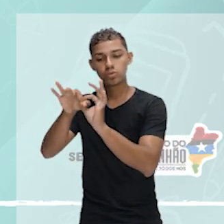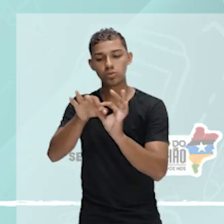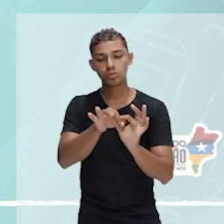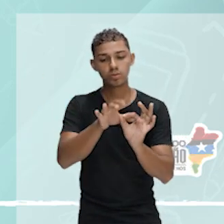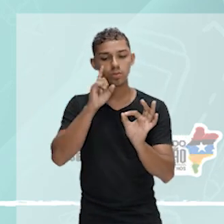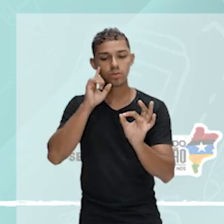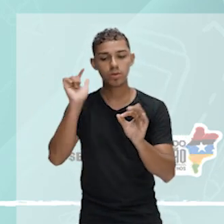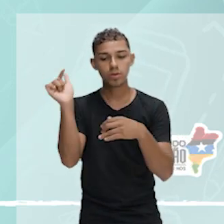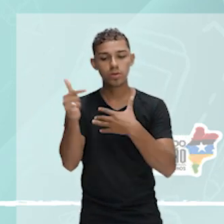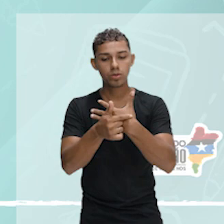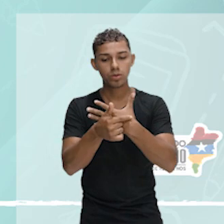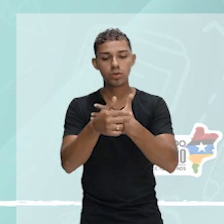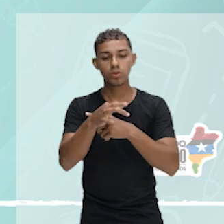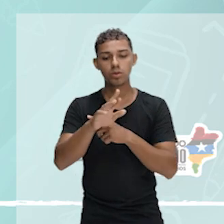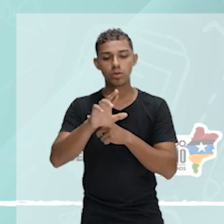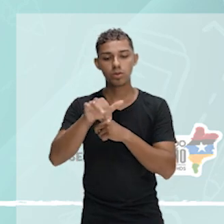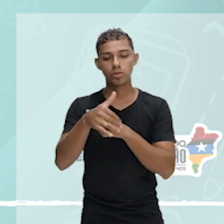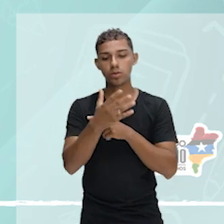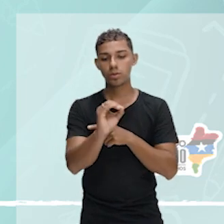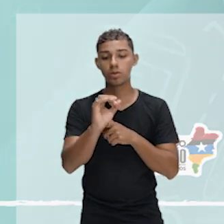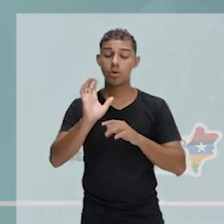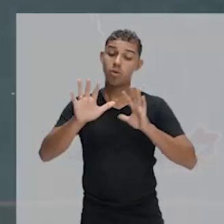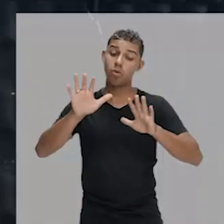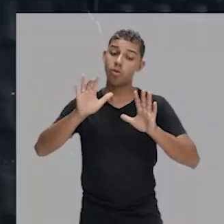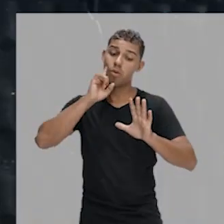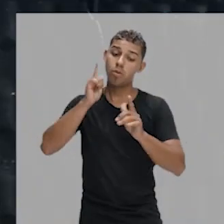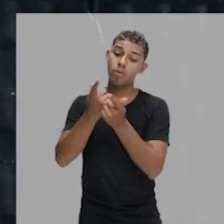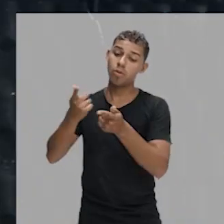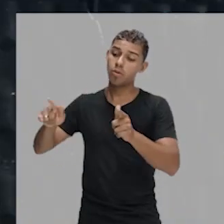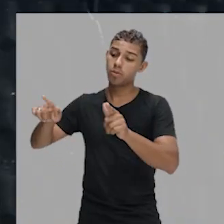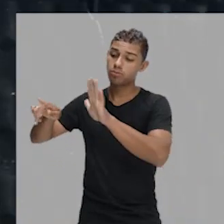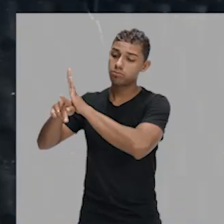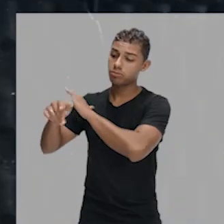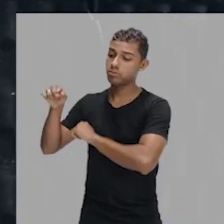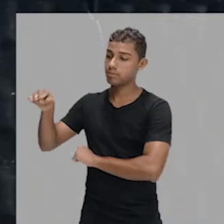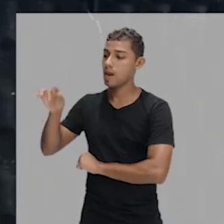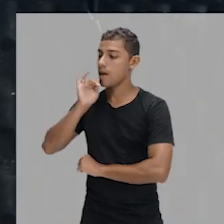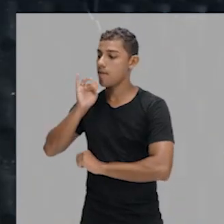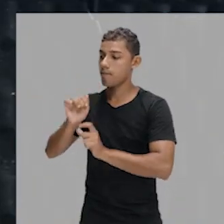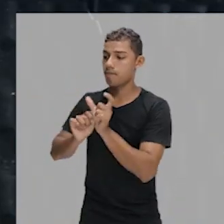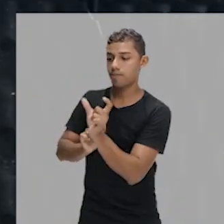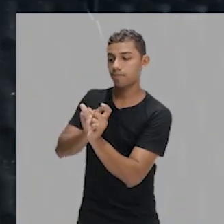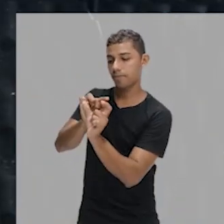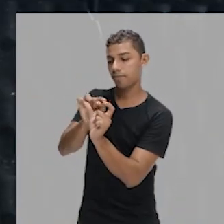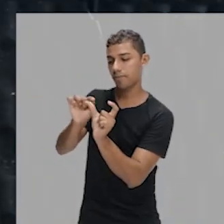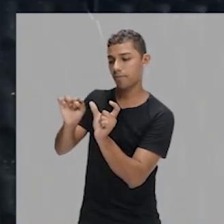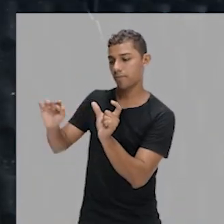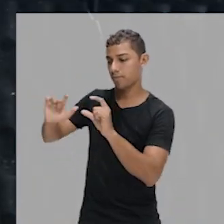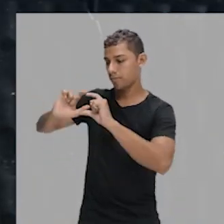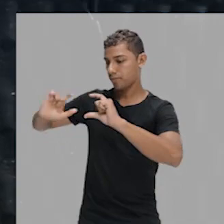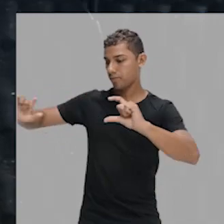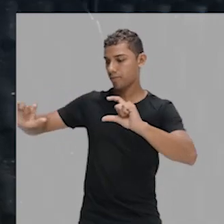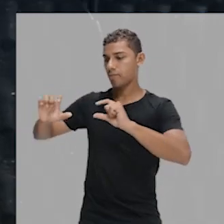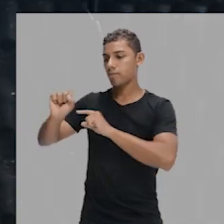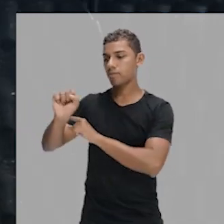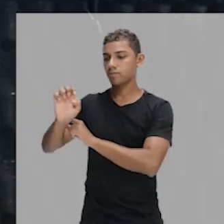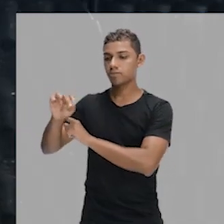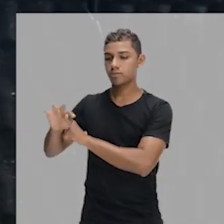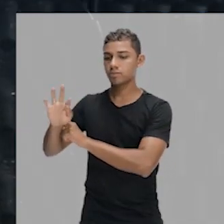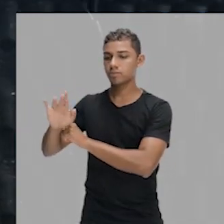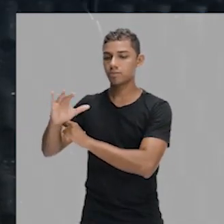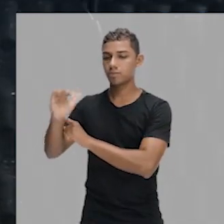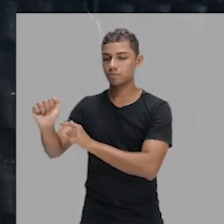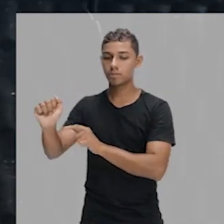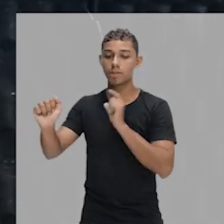de função ou um contexto gramatical para a sentença. O que é isso, professora? Então,